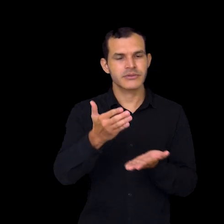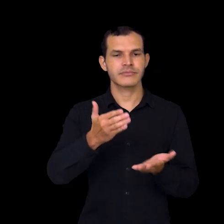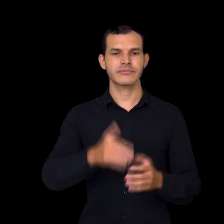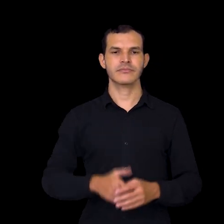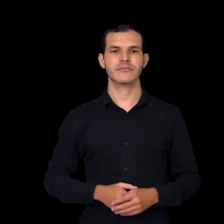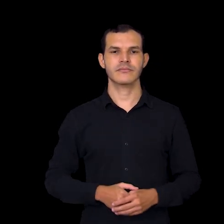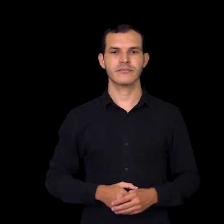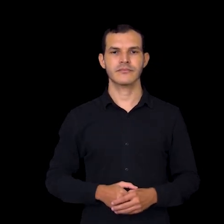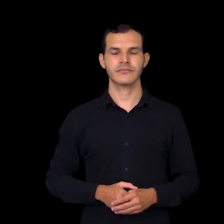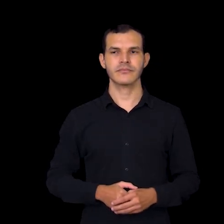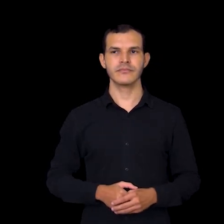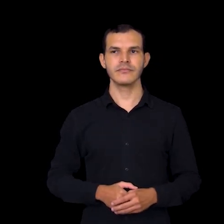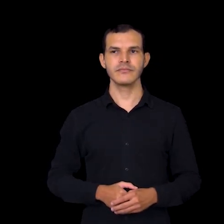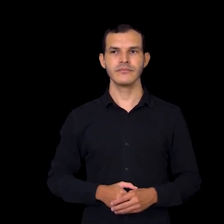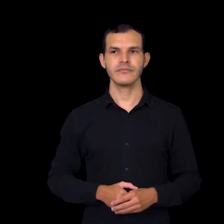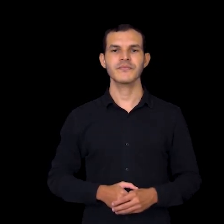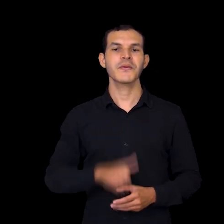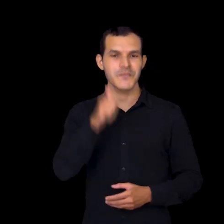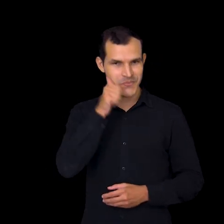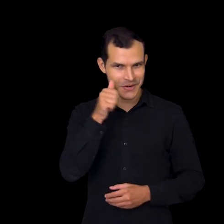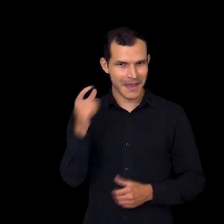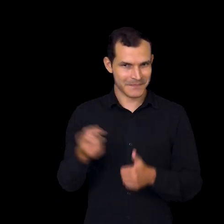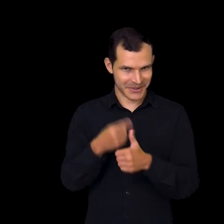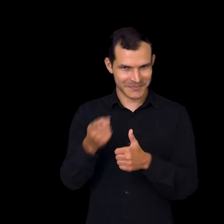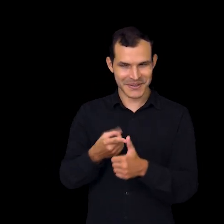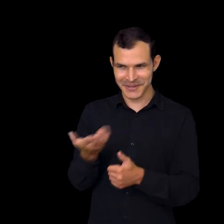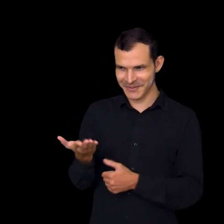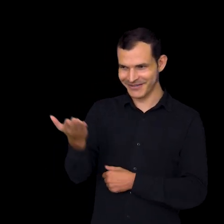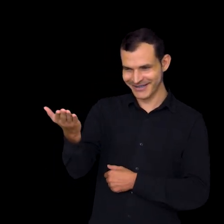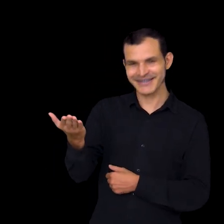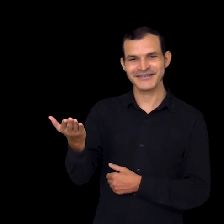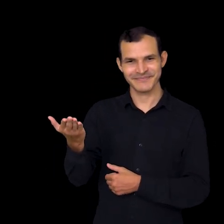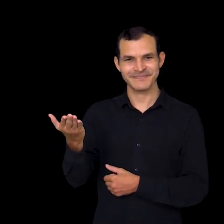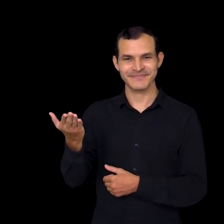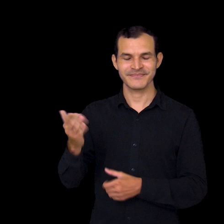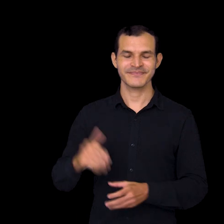começar ladies first, né? As mulheres primeiro.